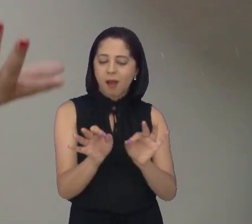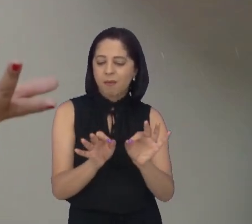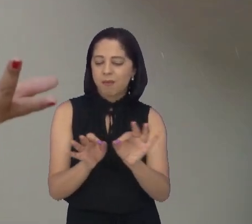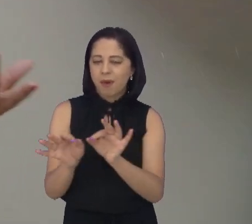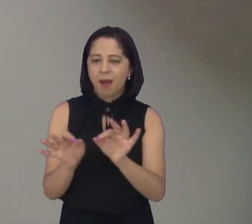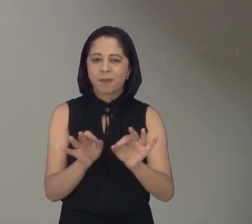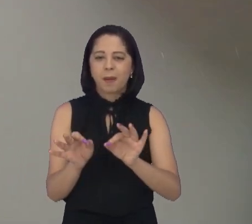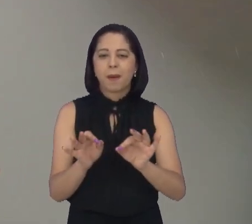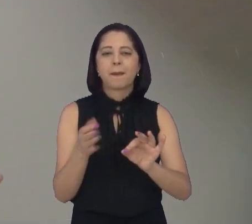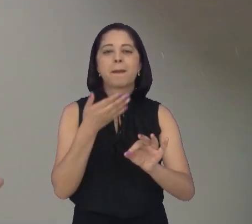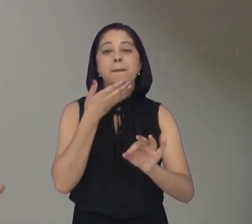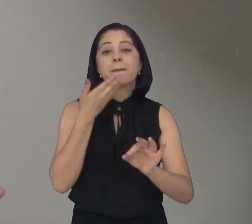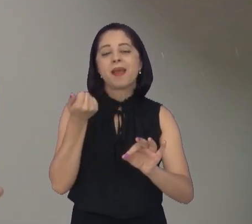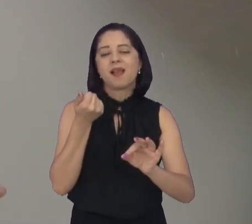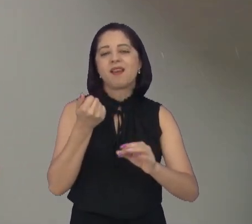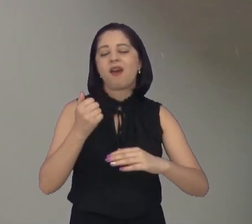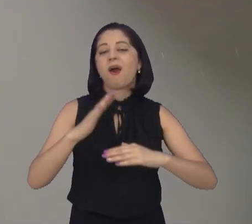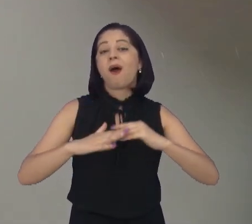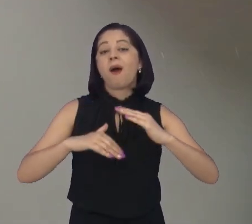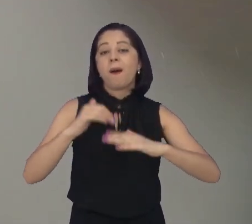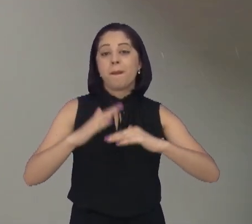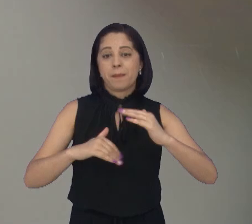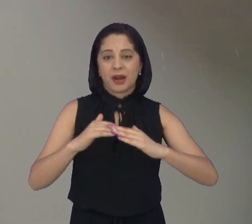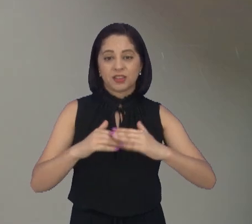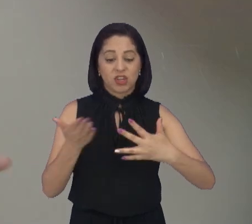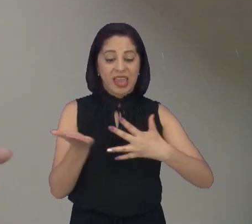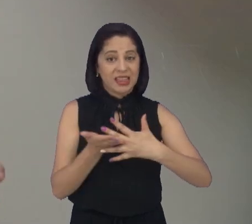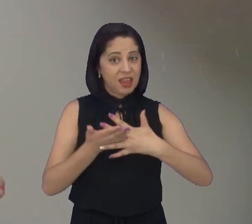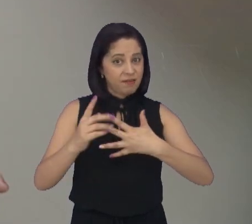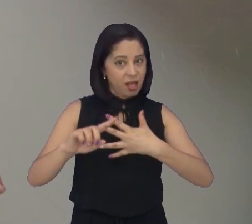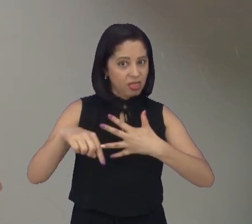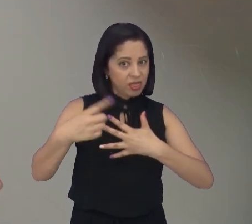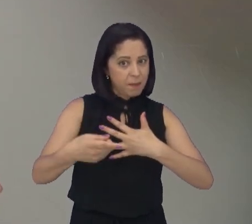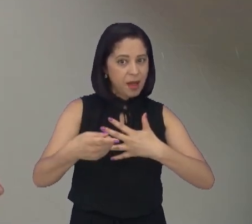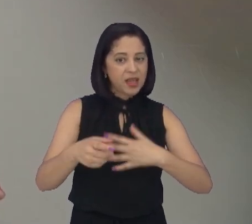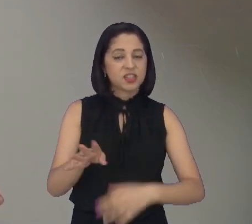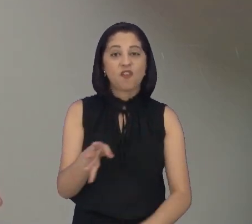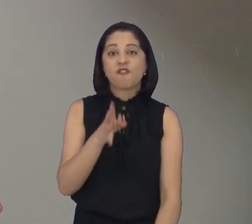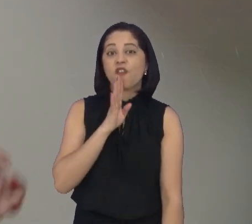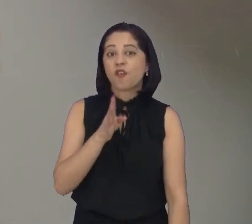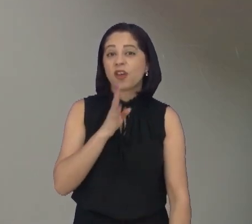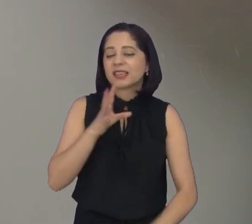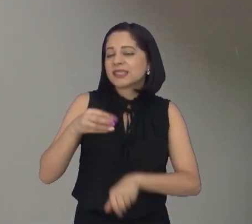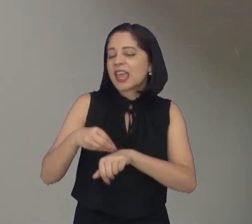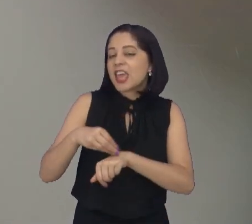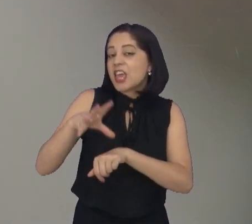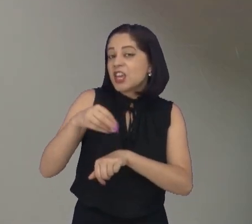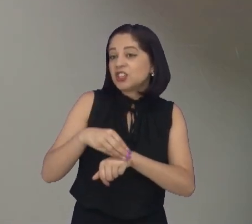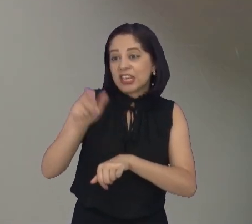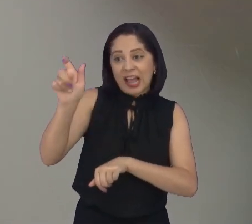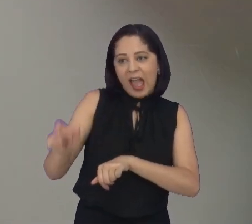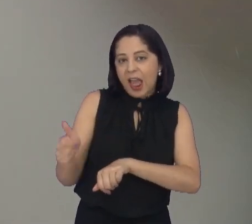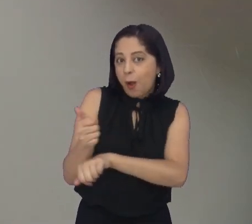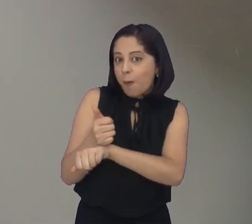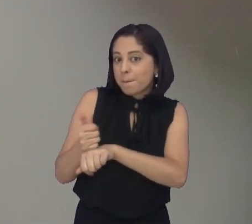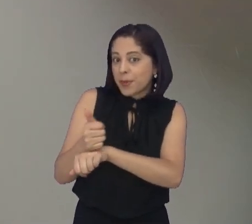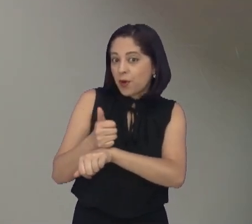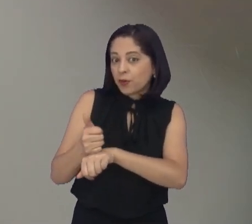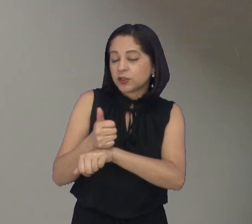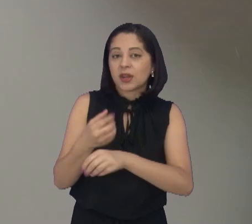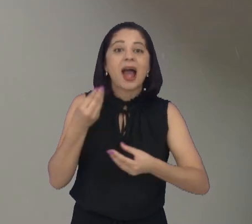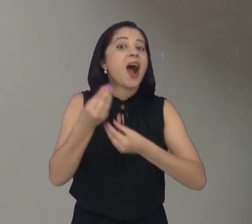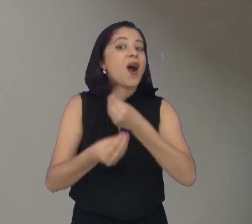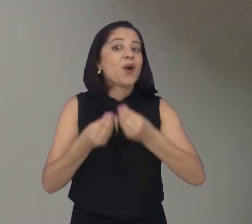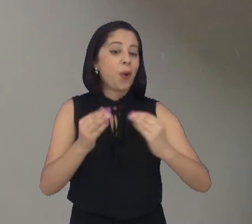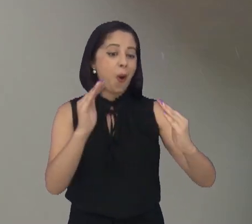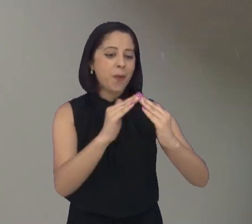mais práticos e funcionais. E depois do intervalo, nós vamos conferir dicas de uma especialista sobre